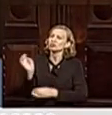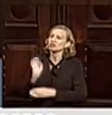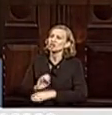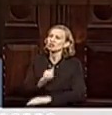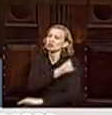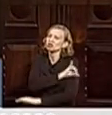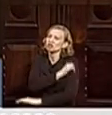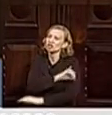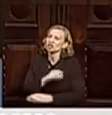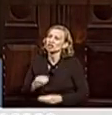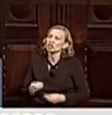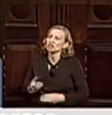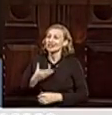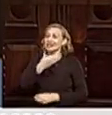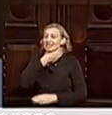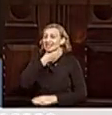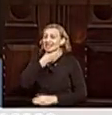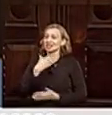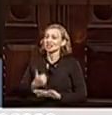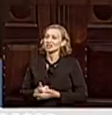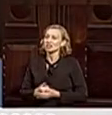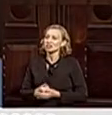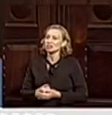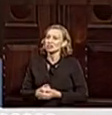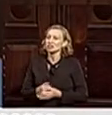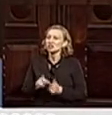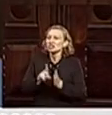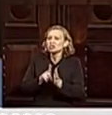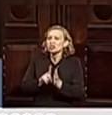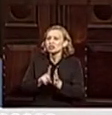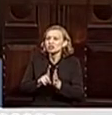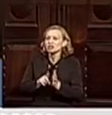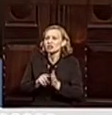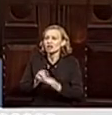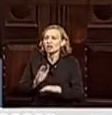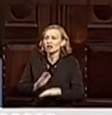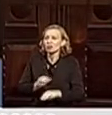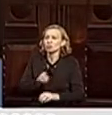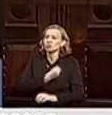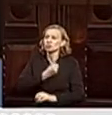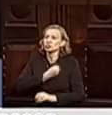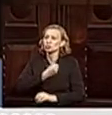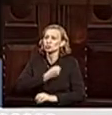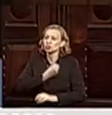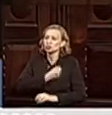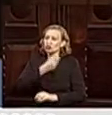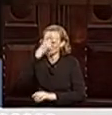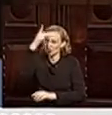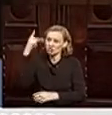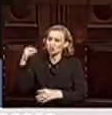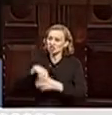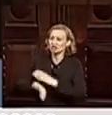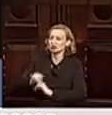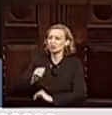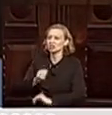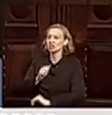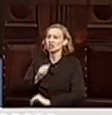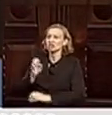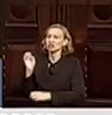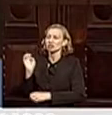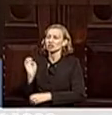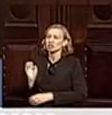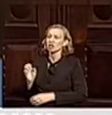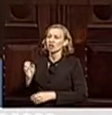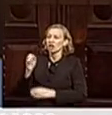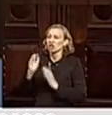que, em plena crise, quando aumenta o fluxo da população para as escolas públicas, quando a gente tem no Estado do Rio de Janeiro